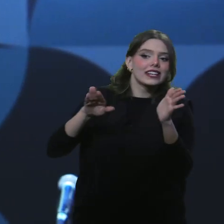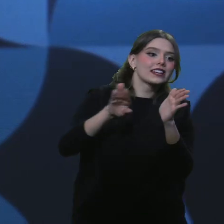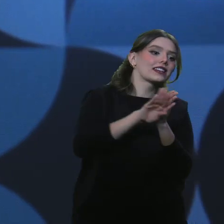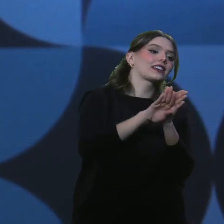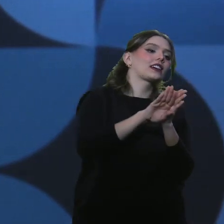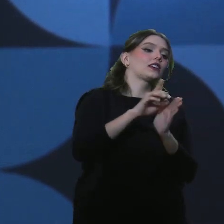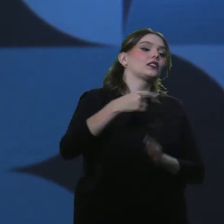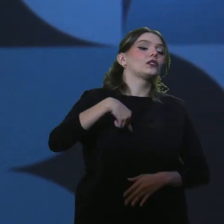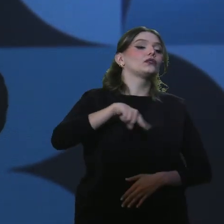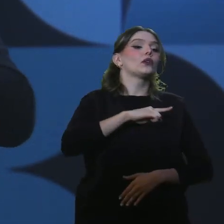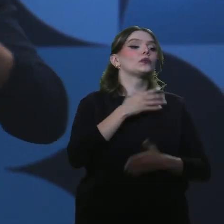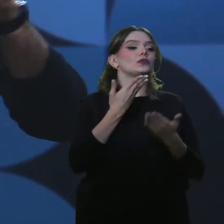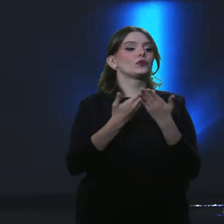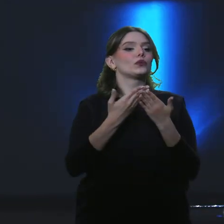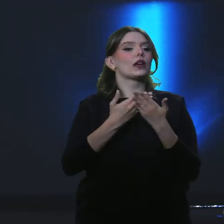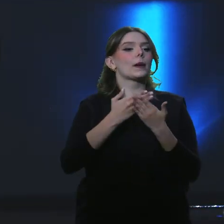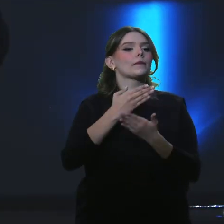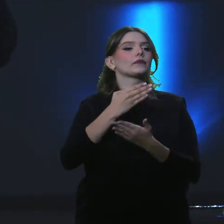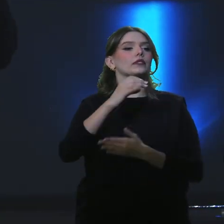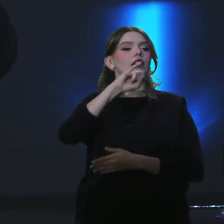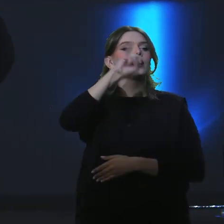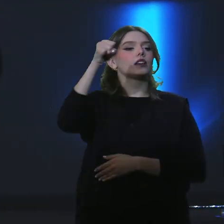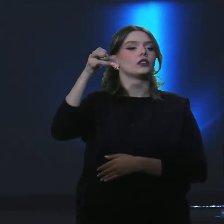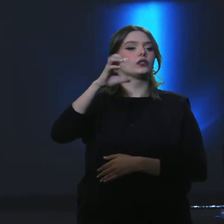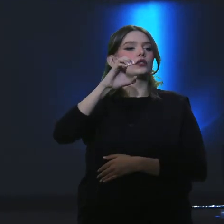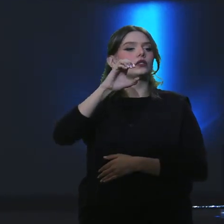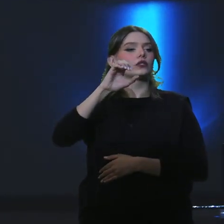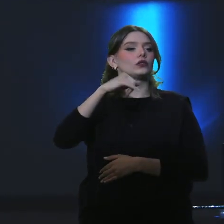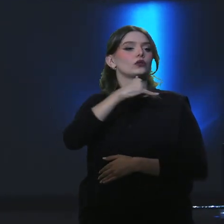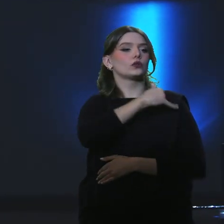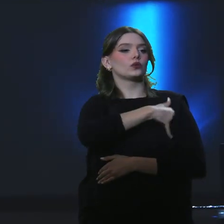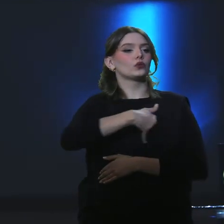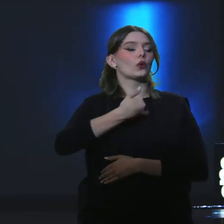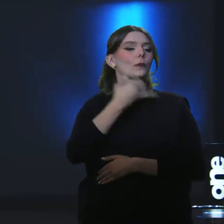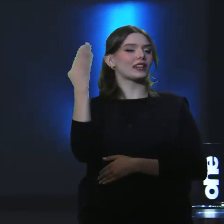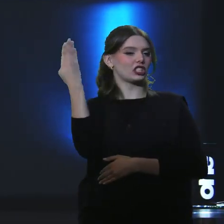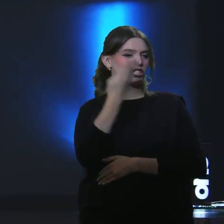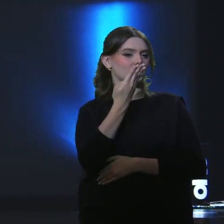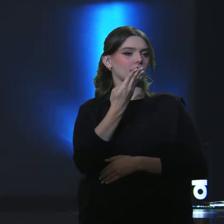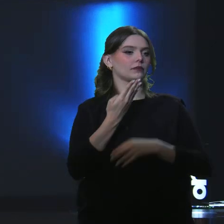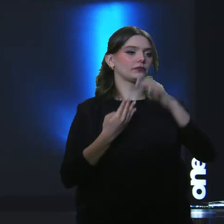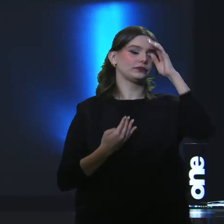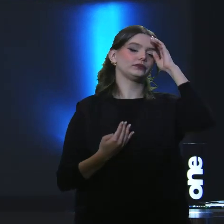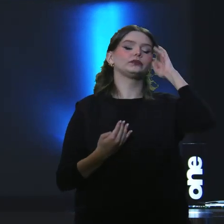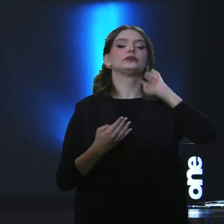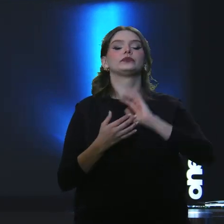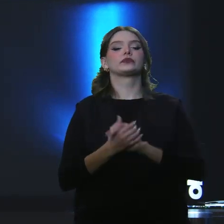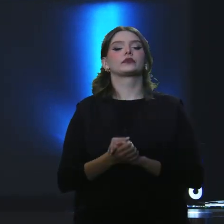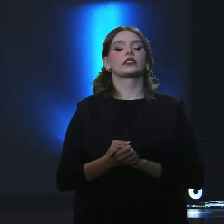João Batista. E assim como ele preparou o caminho para Jesus,